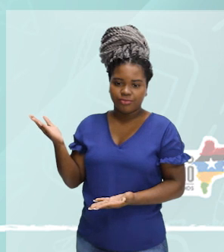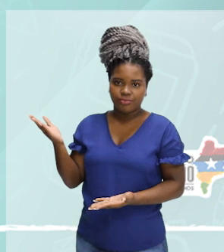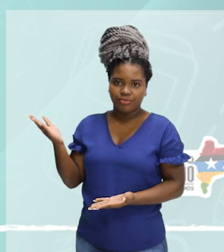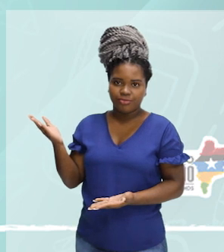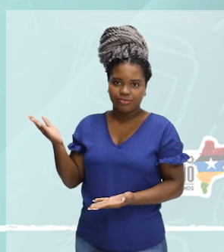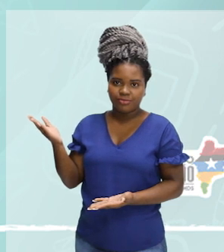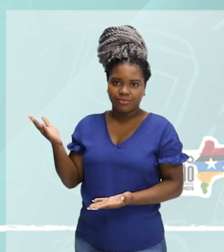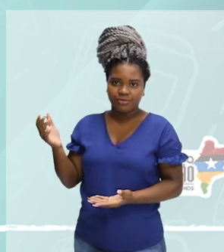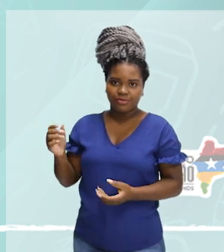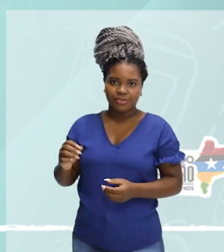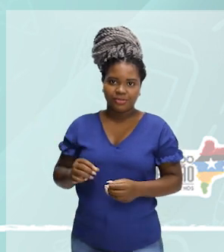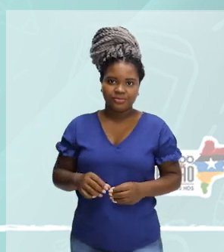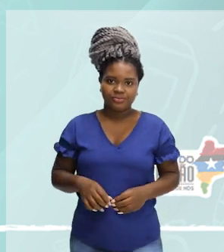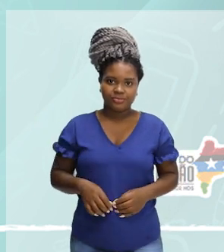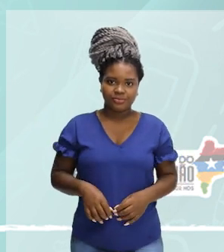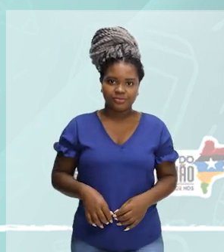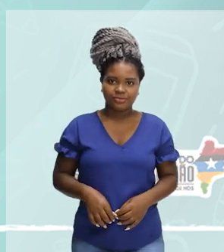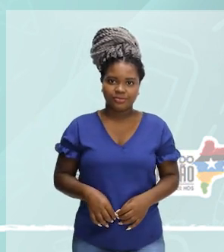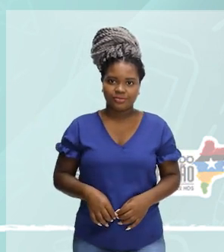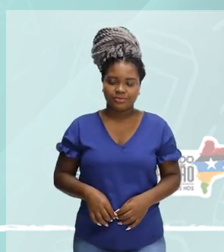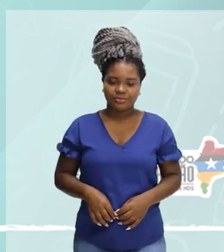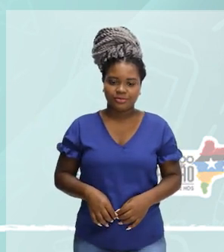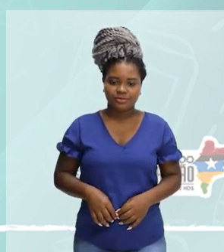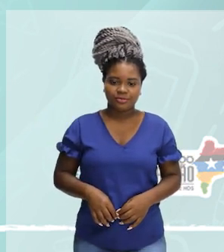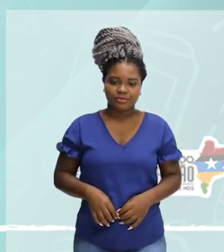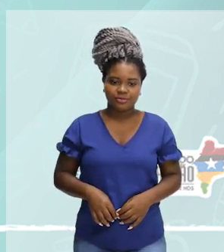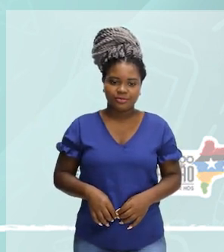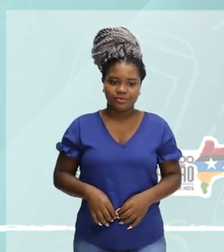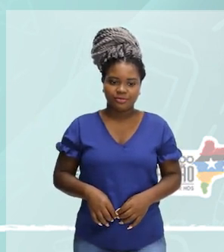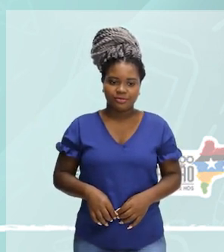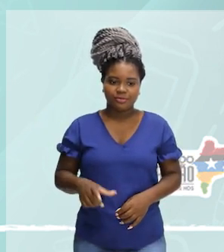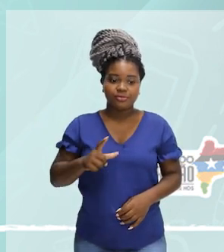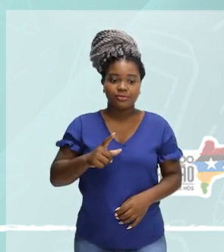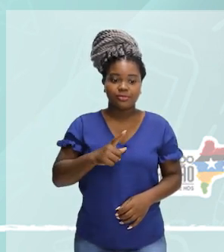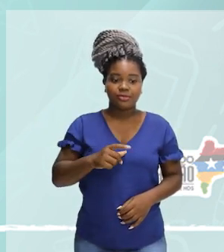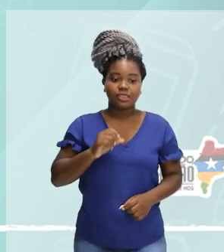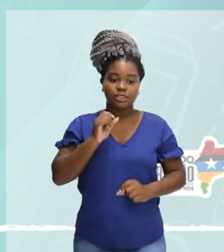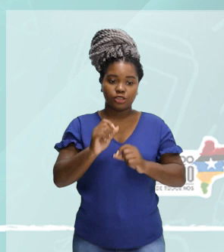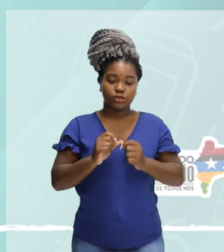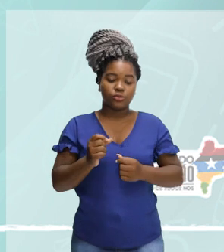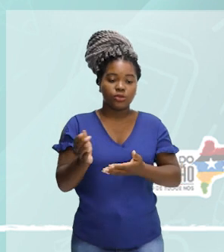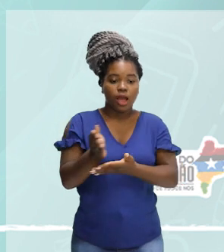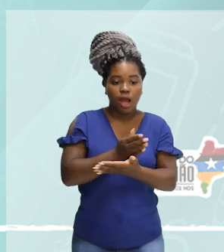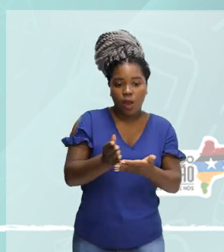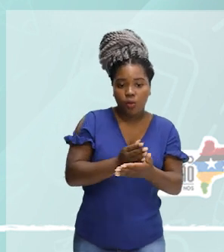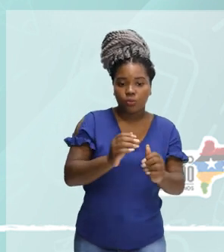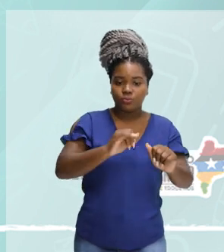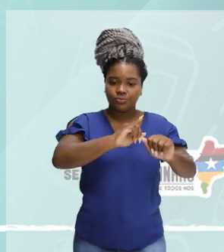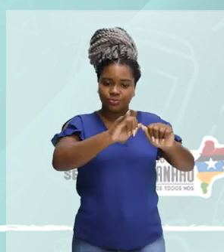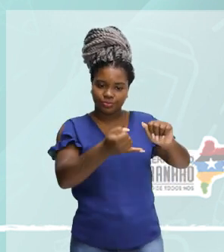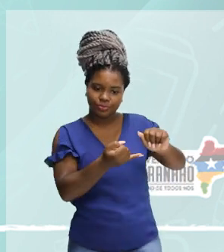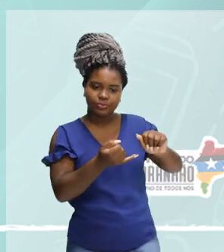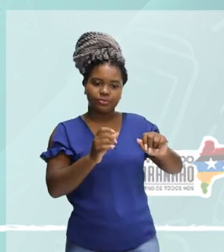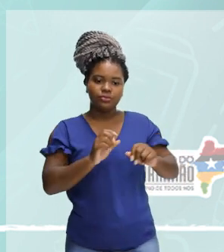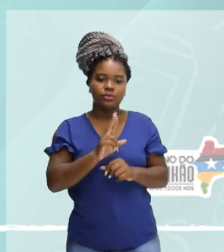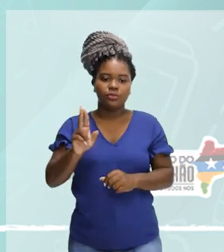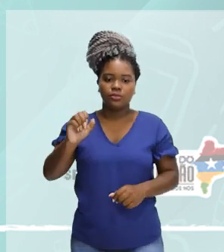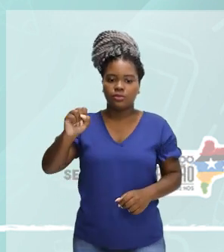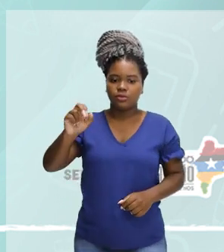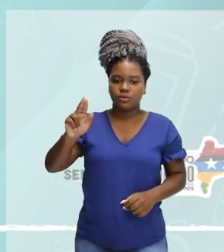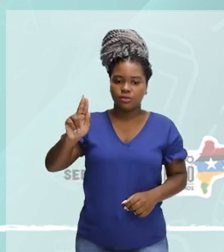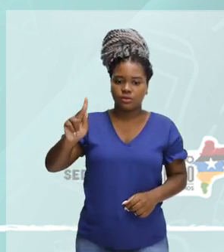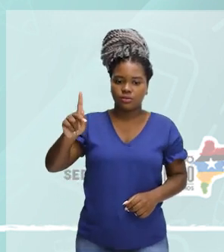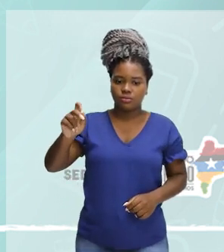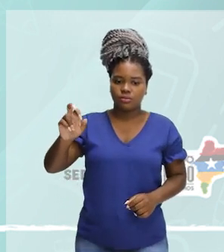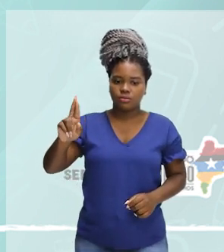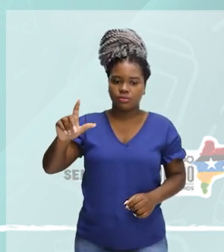absoluto, por adição de sufixo. Então, aqui eu tenho alguns superlativos que são chamados de superlativos